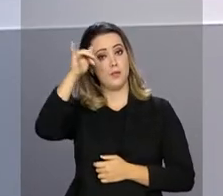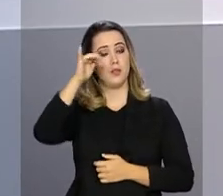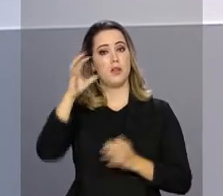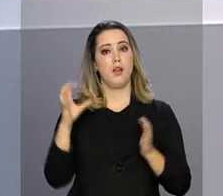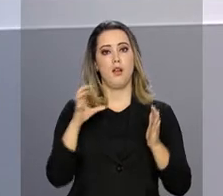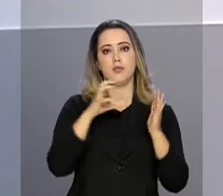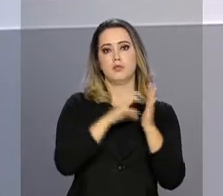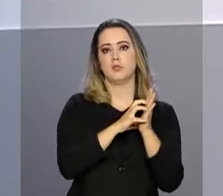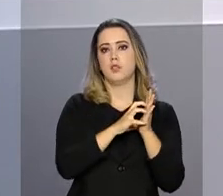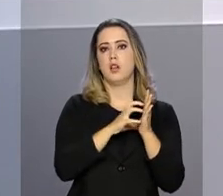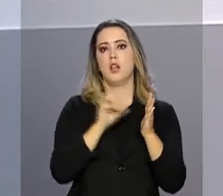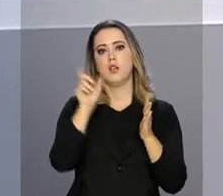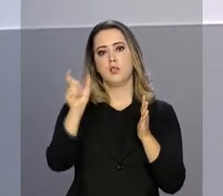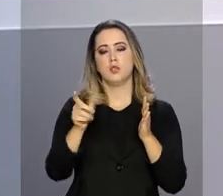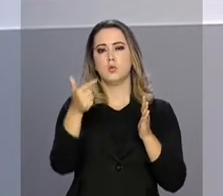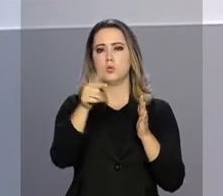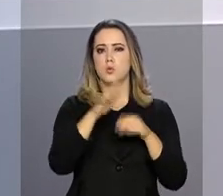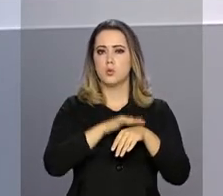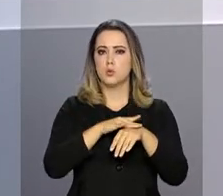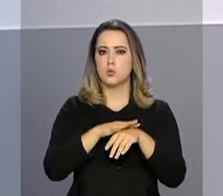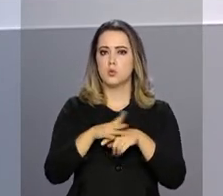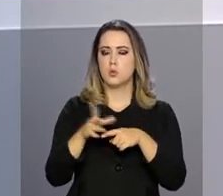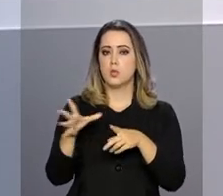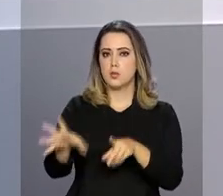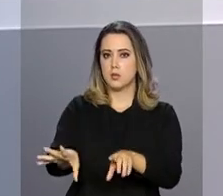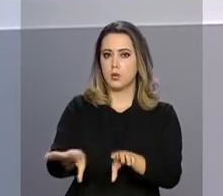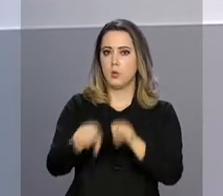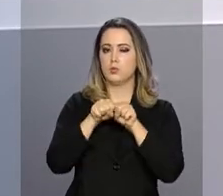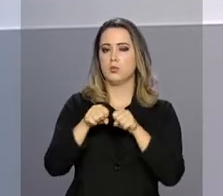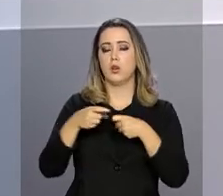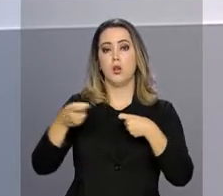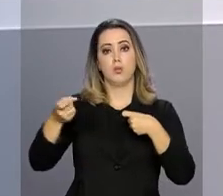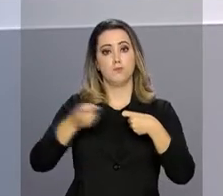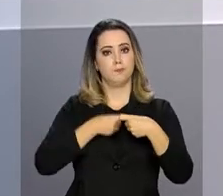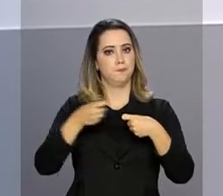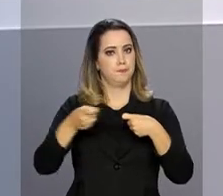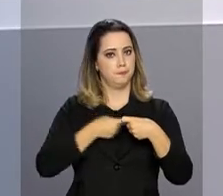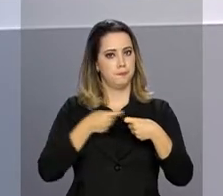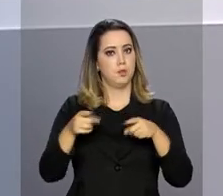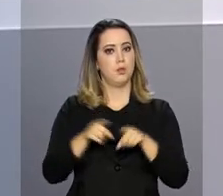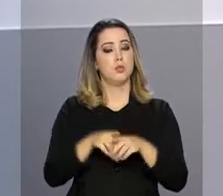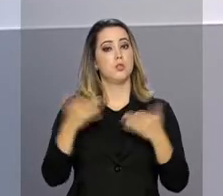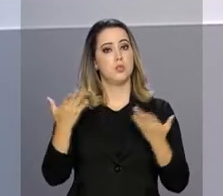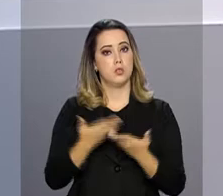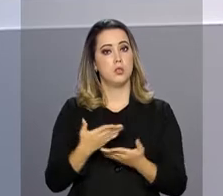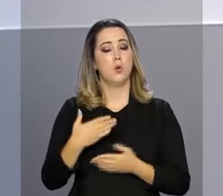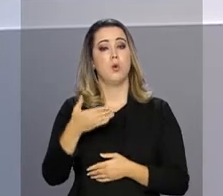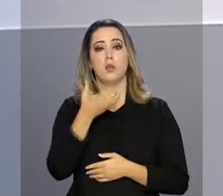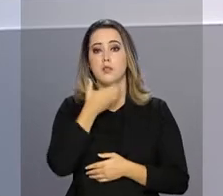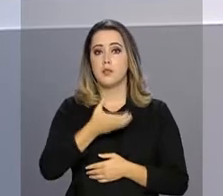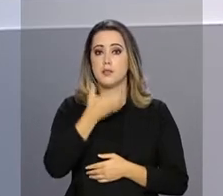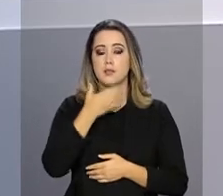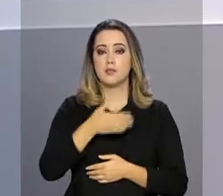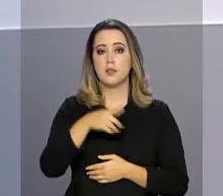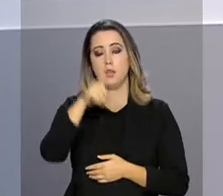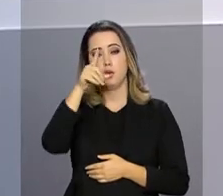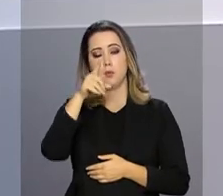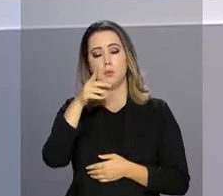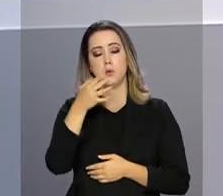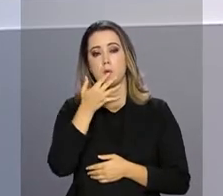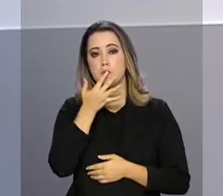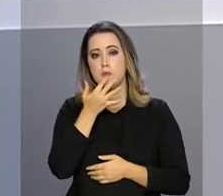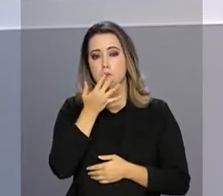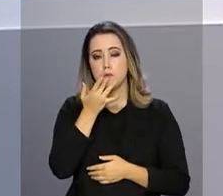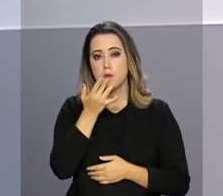doenças sexualmente transmissíveis o governo lançou a campanha dezembro vermelho a medida foi publicada no diário oficial de